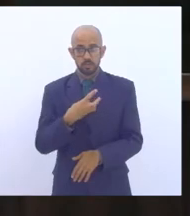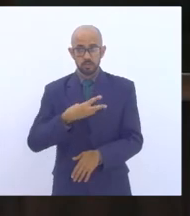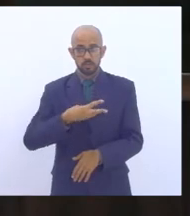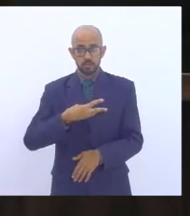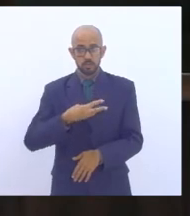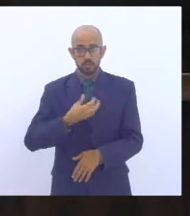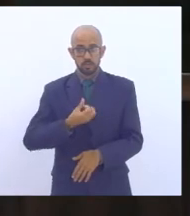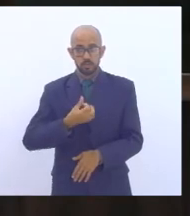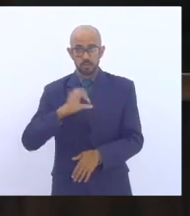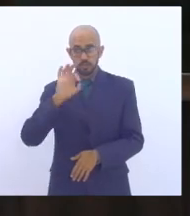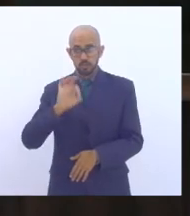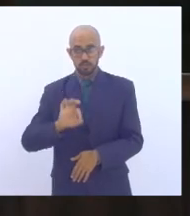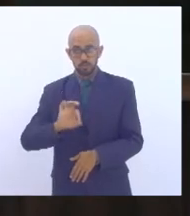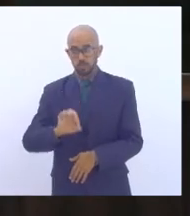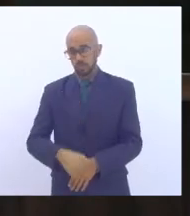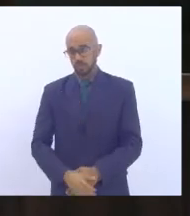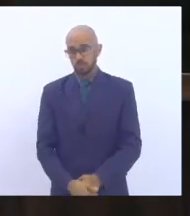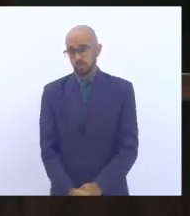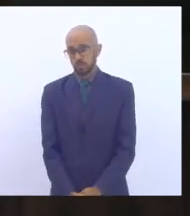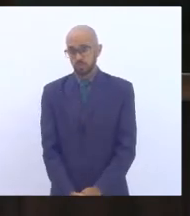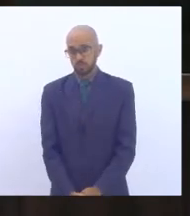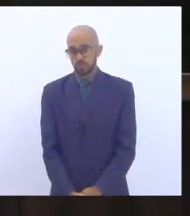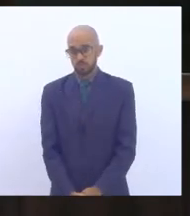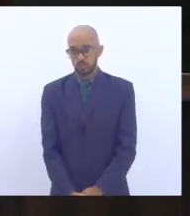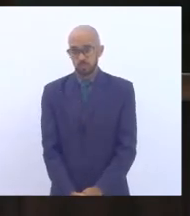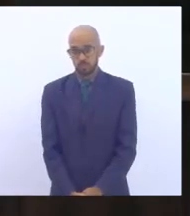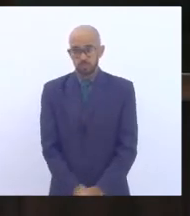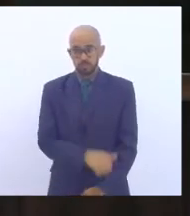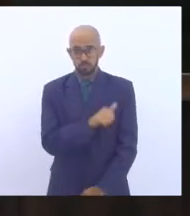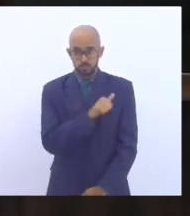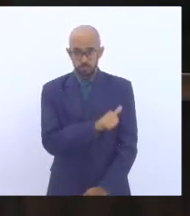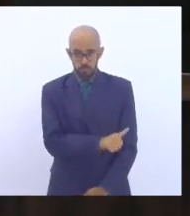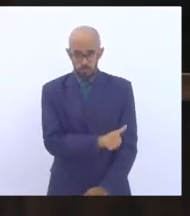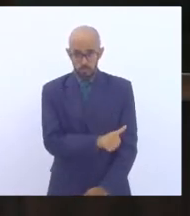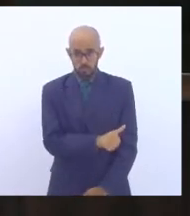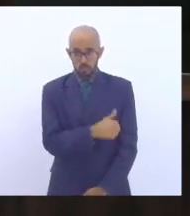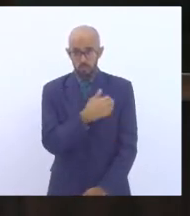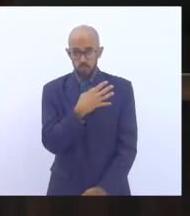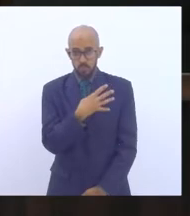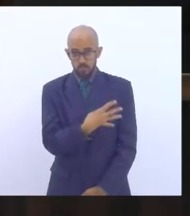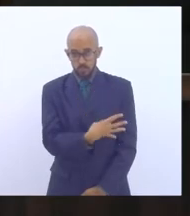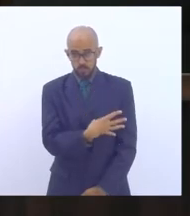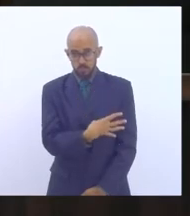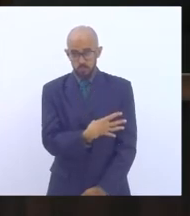1436 por cento é 1400